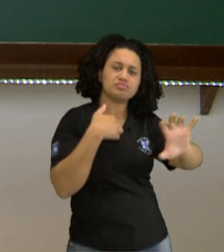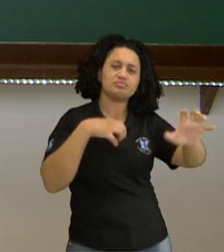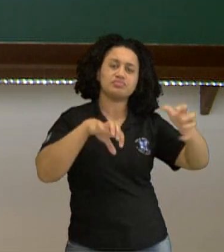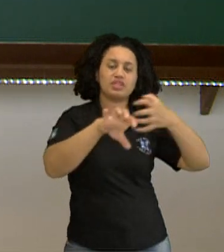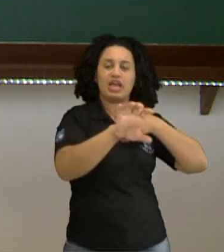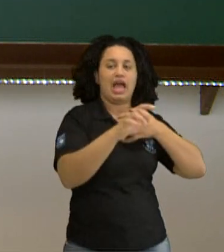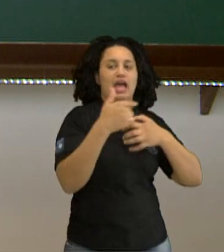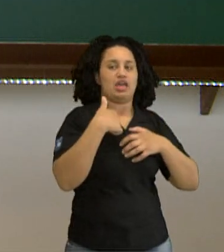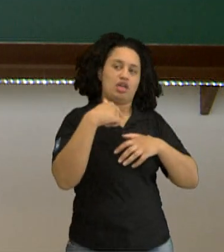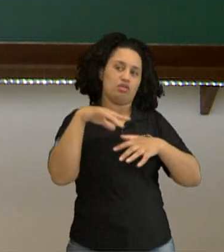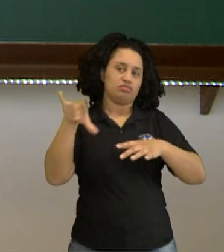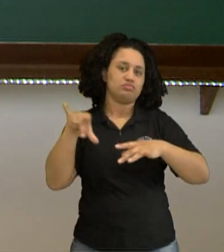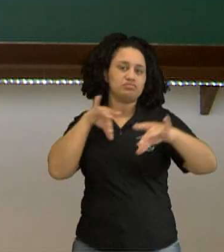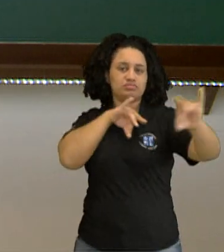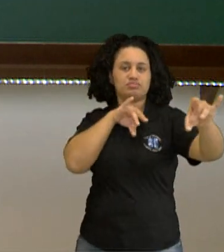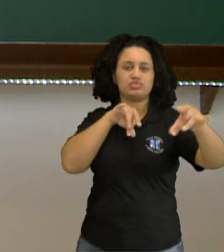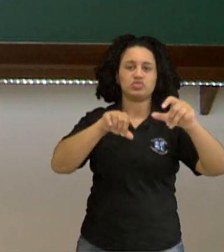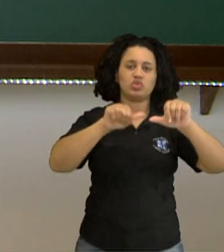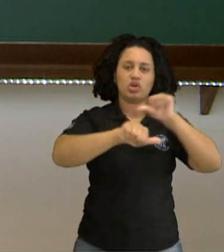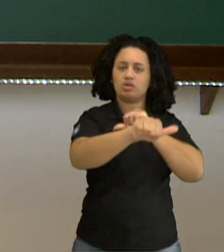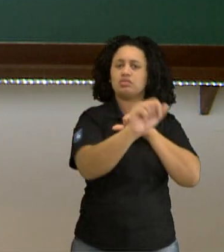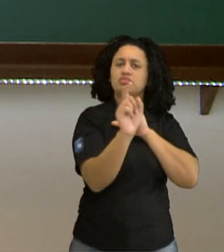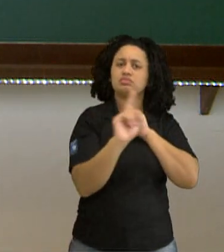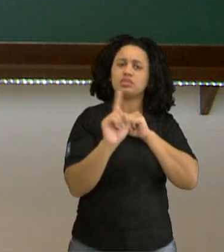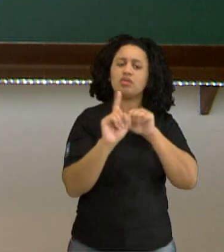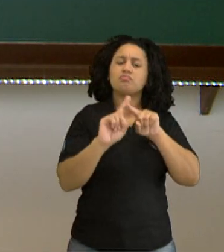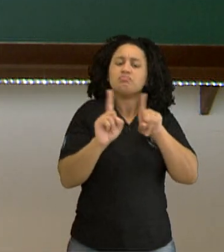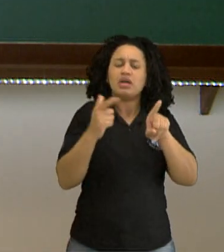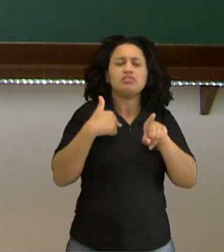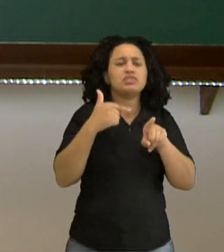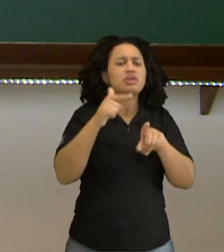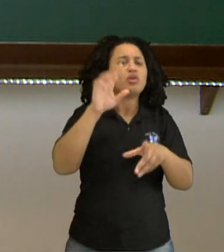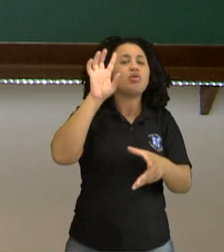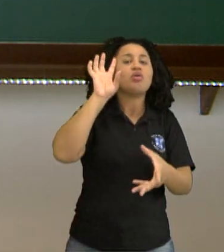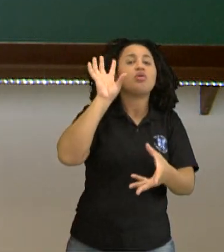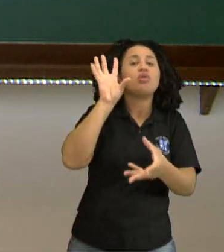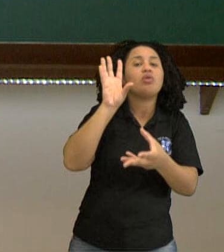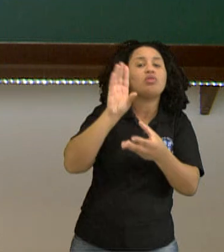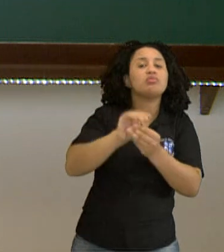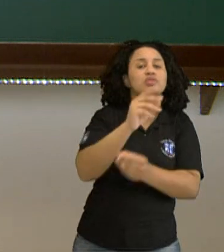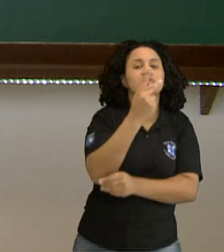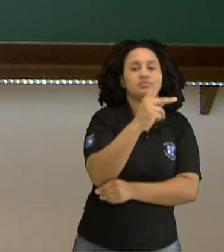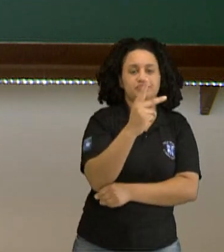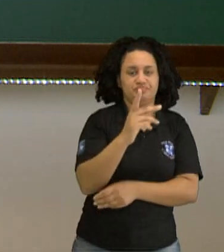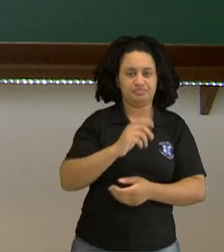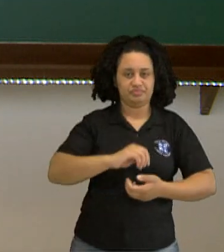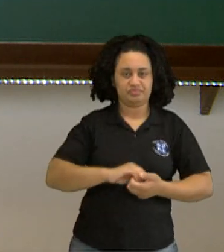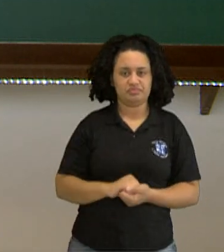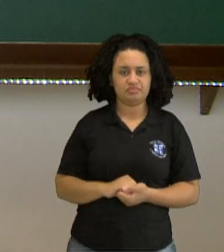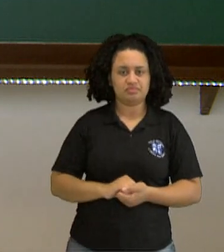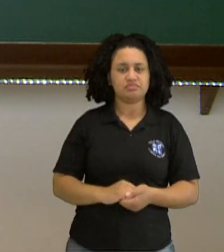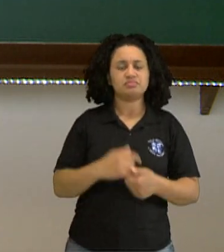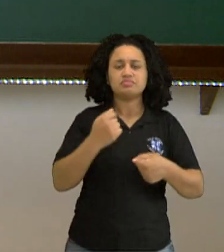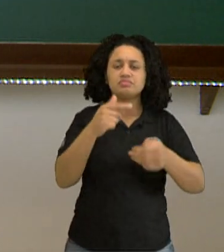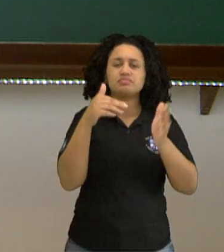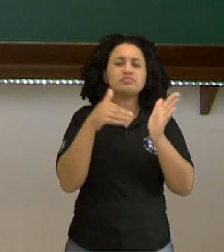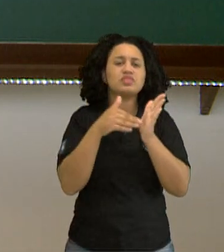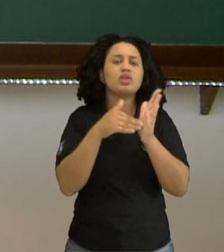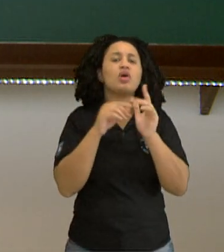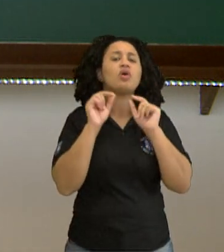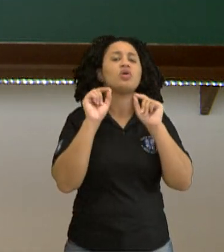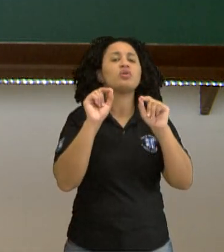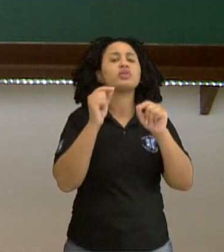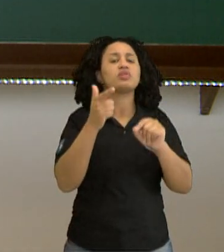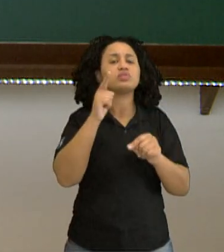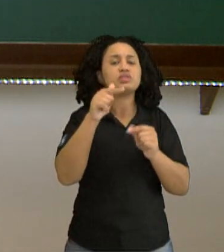tenha que ser outro, mas você tem que minimamente compreender o outro. Você tem que minimamente, né,